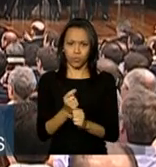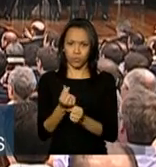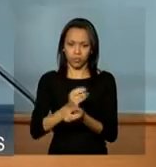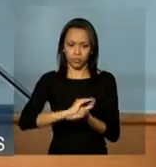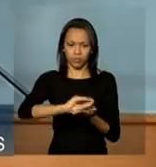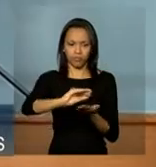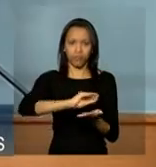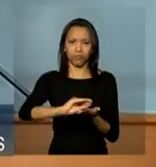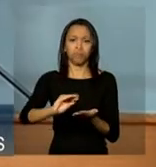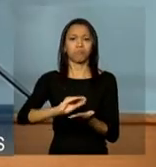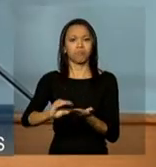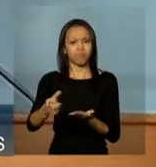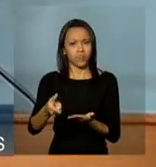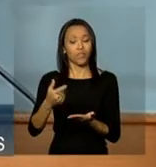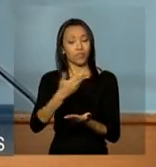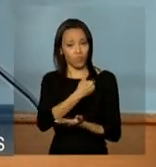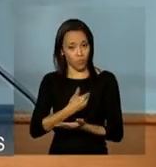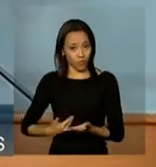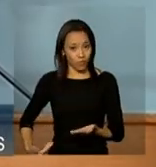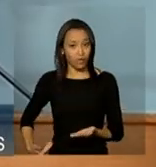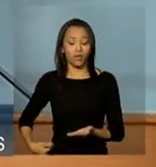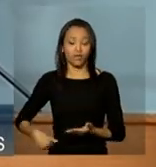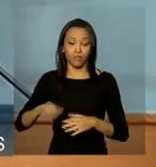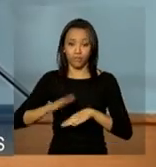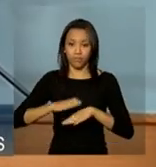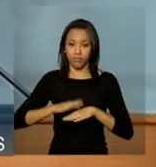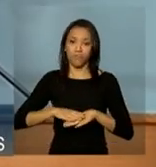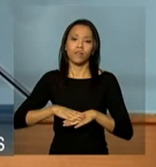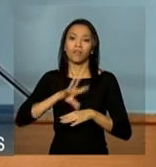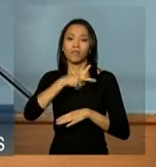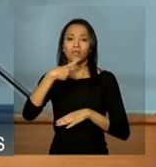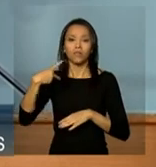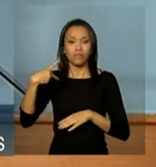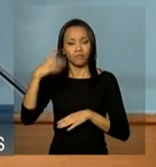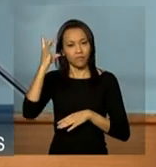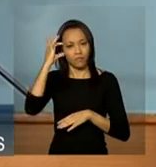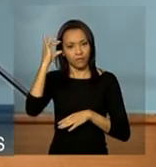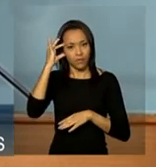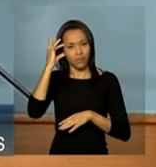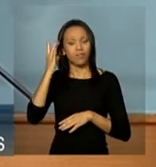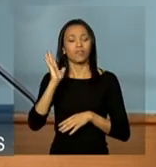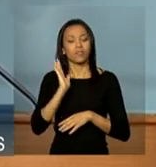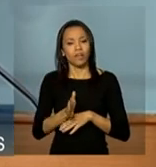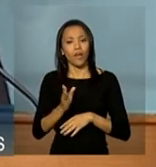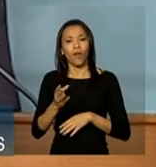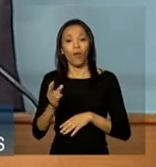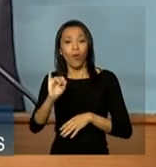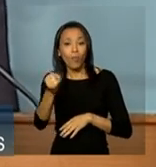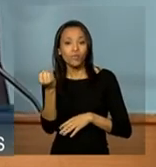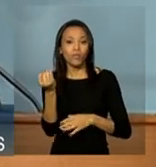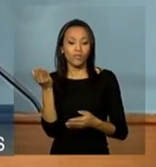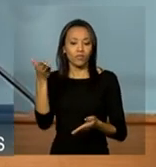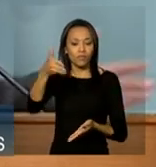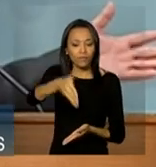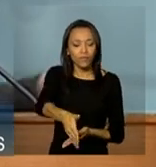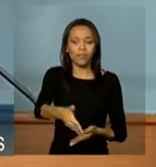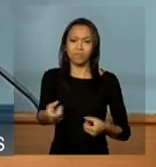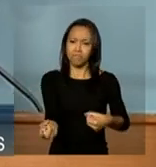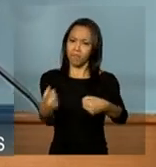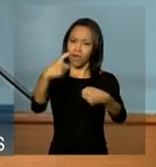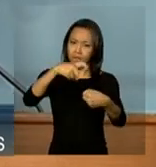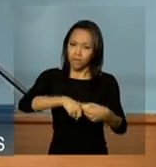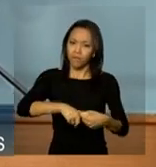encaminhou e o governo da presidenta Dilma, através do Ministério das Cidades, está tendo a oportunidade de, em parceria,